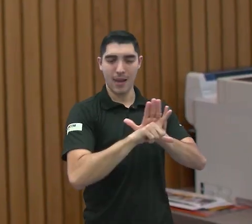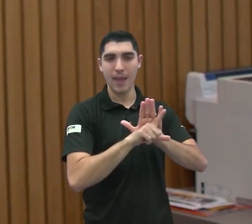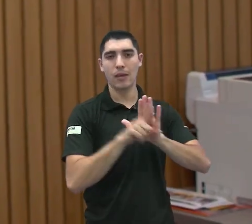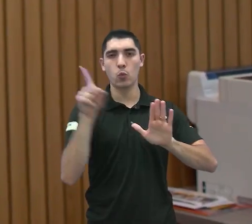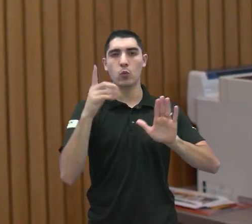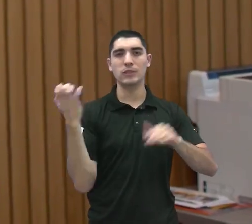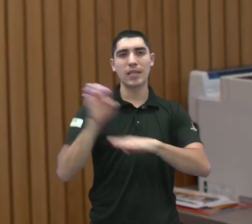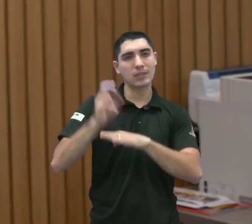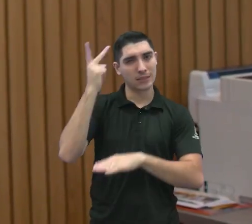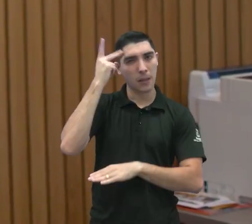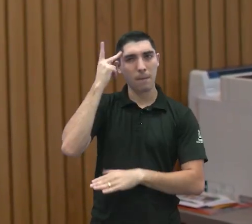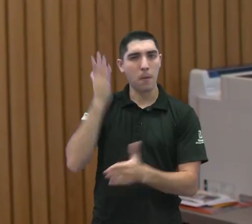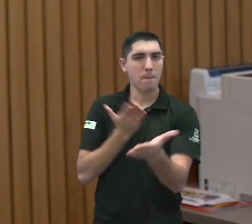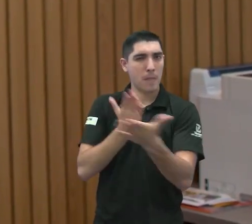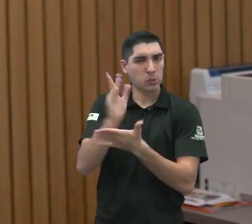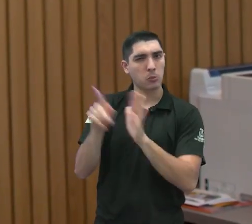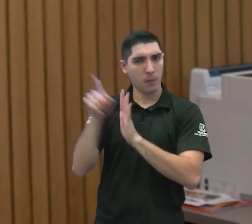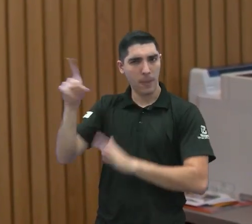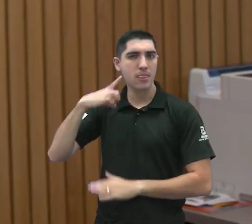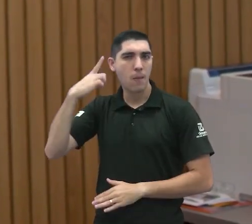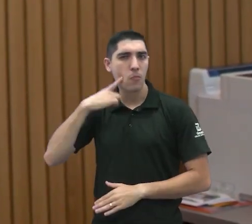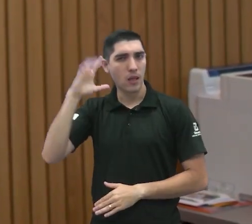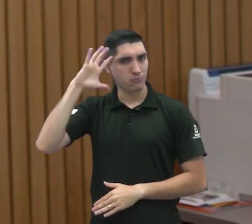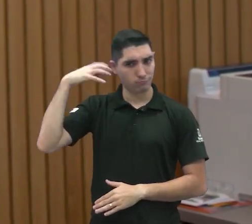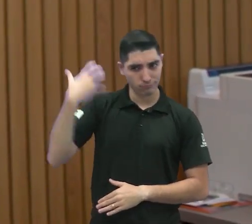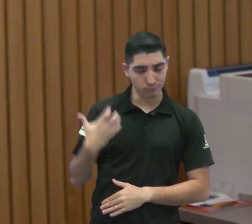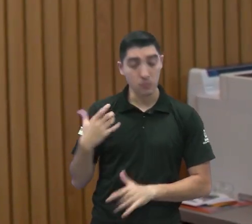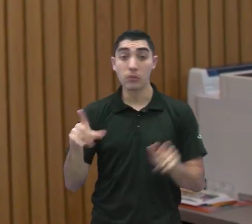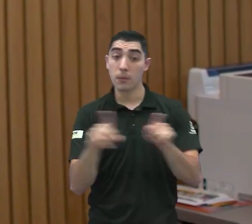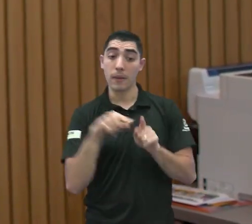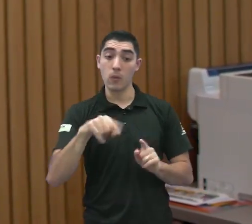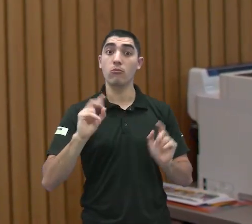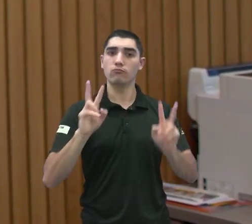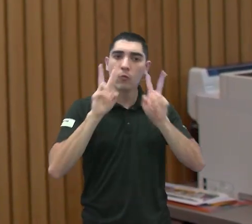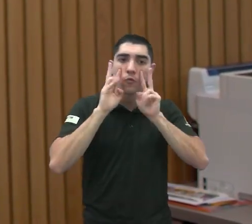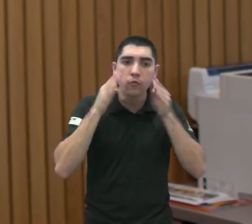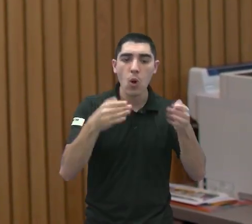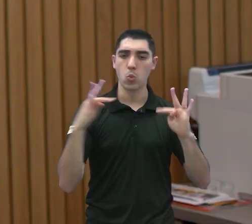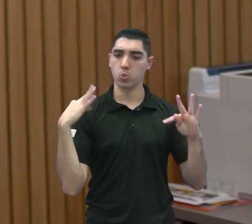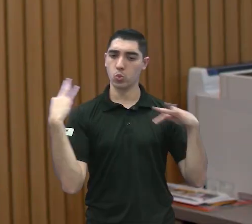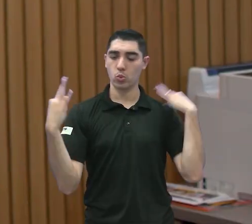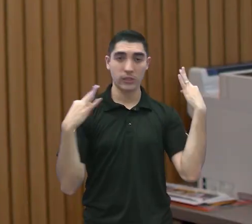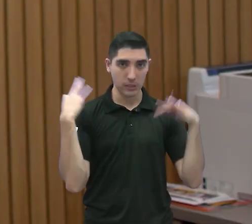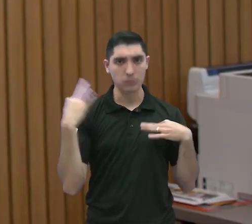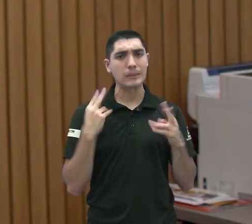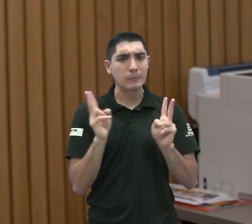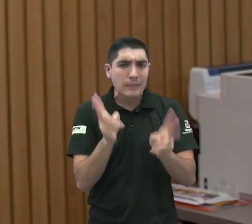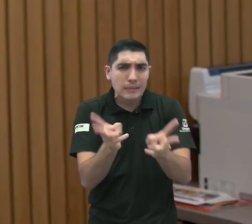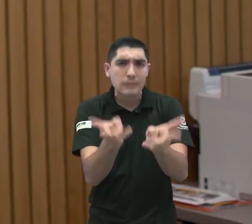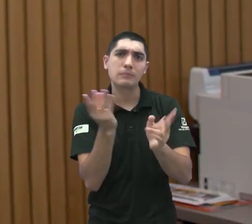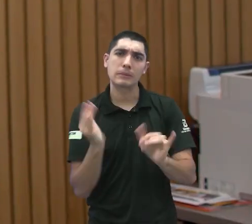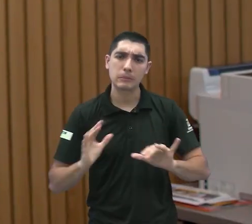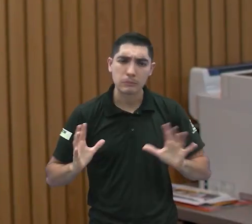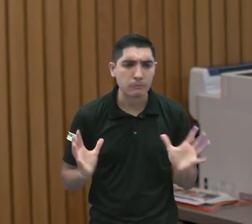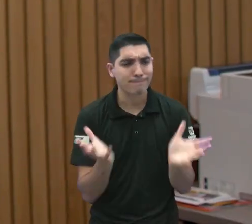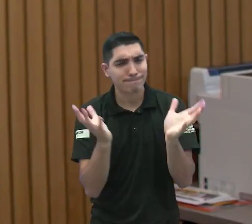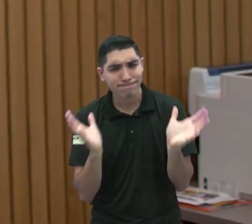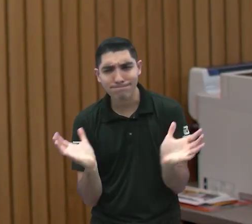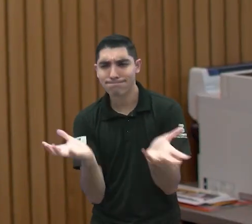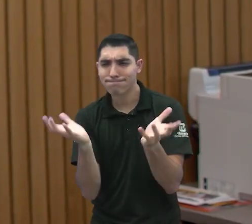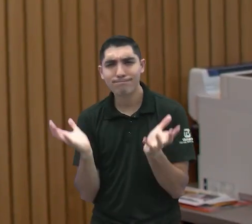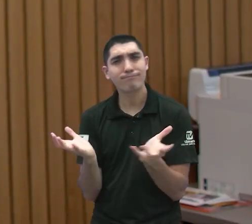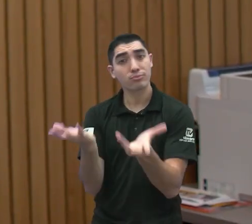estado de São Paulo pela deputada Letícia Aguiar e, obviamente, o grande turismo de negócios que nós conseguimos fomentar